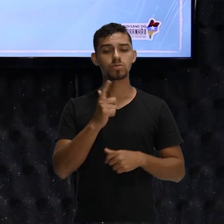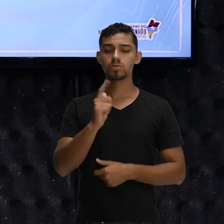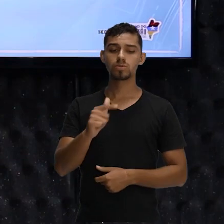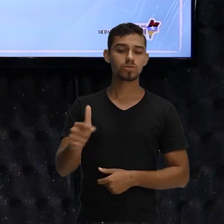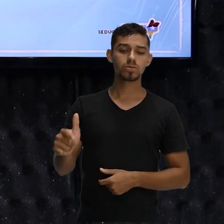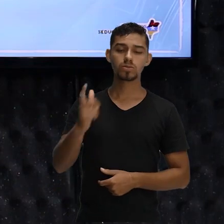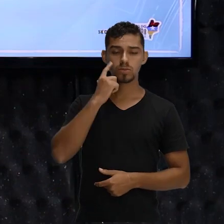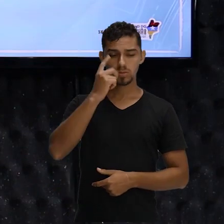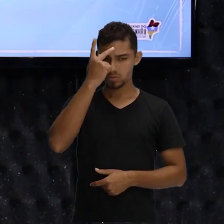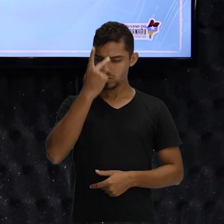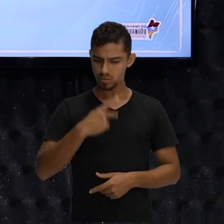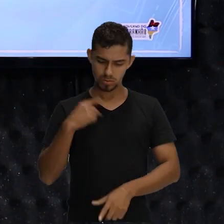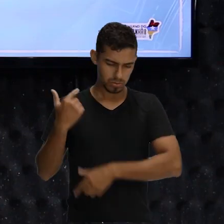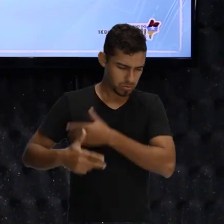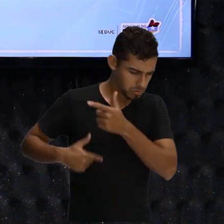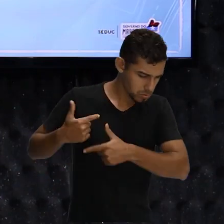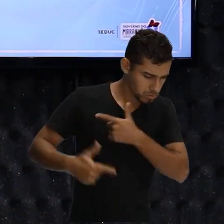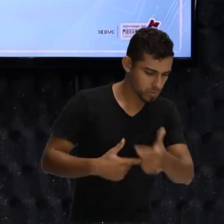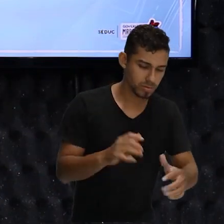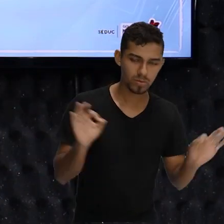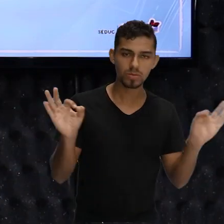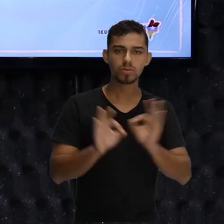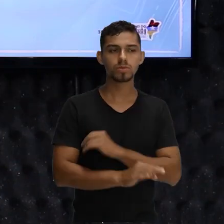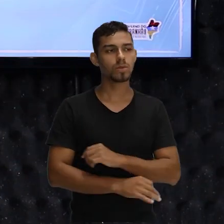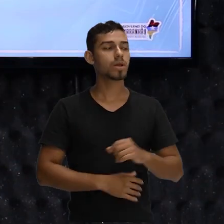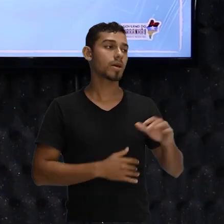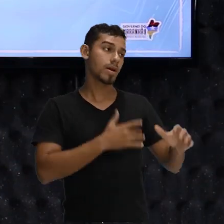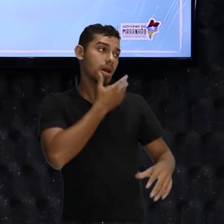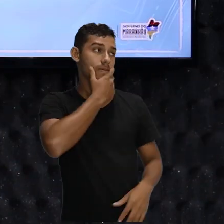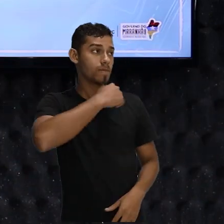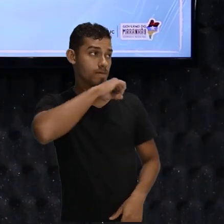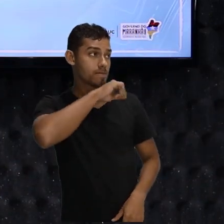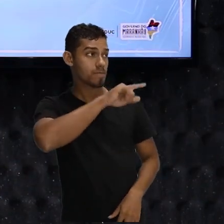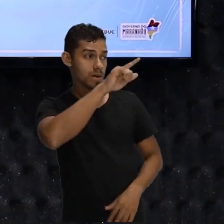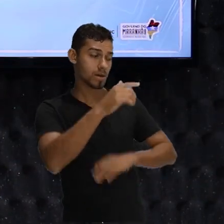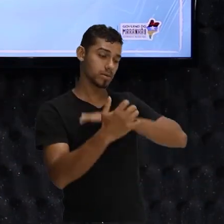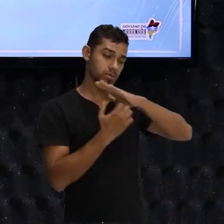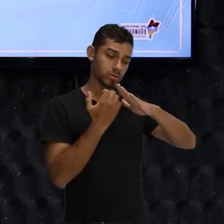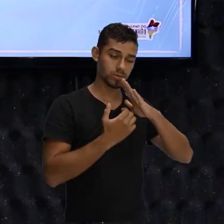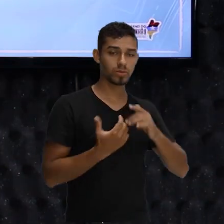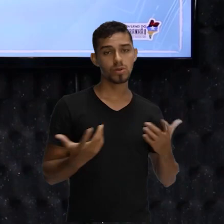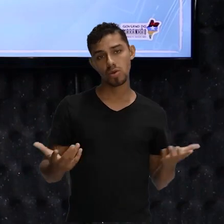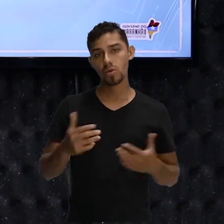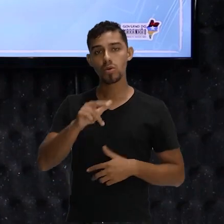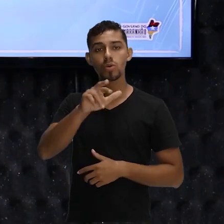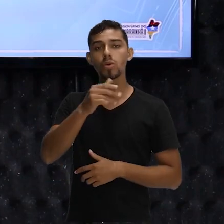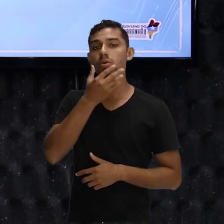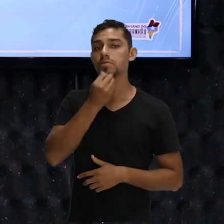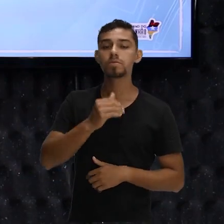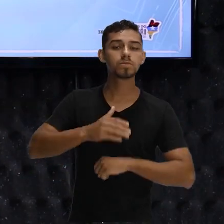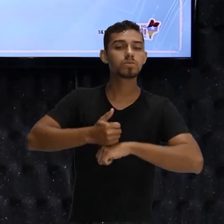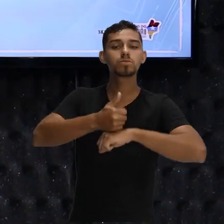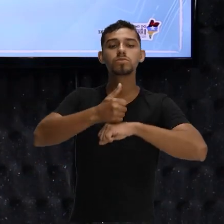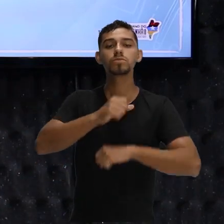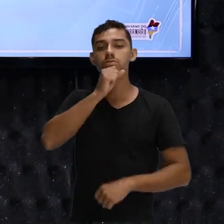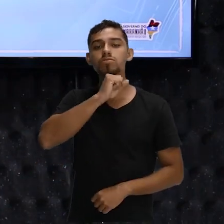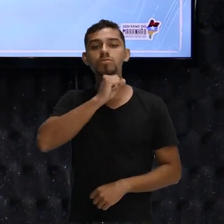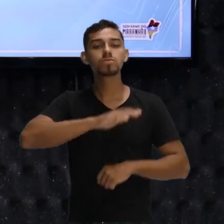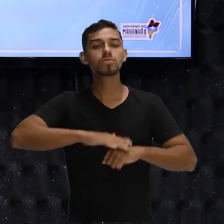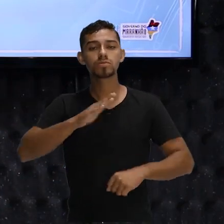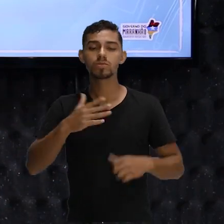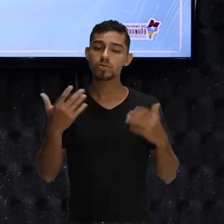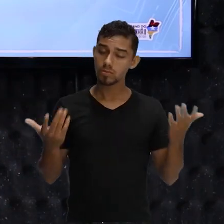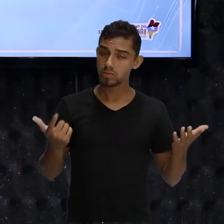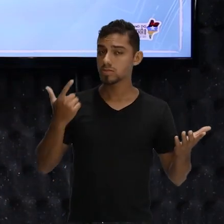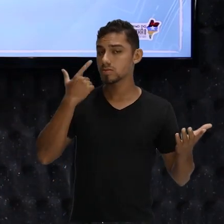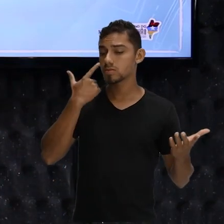com o mérito pessoal. Você é filho de um empresário, você é o irmão mais velho da sua família, certo? Não tem nenhum